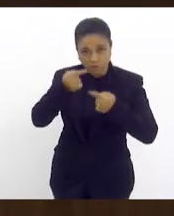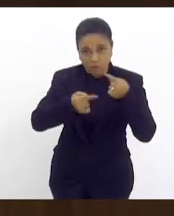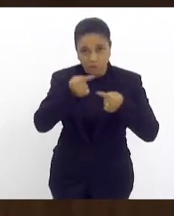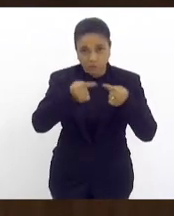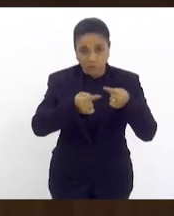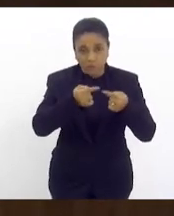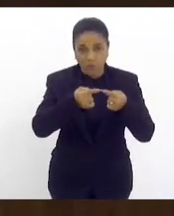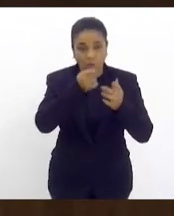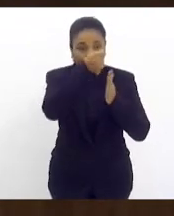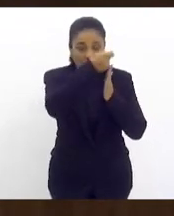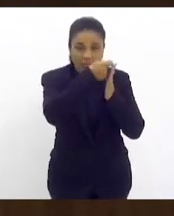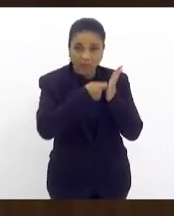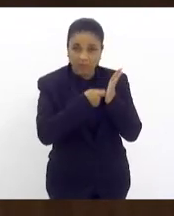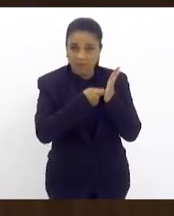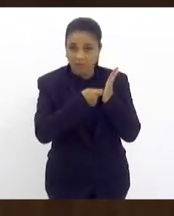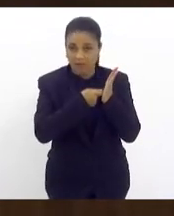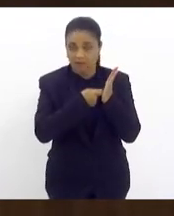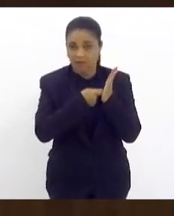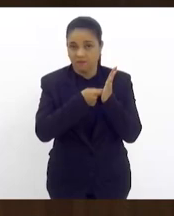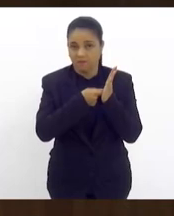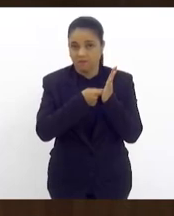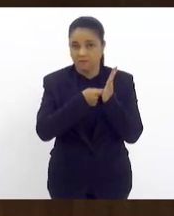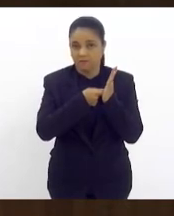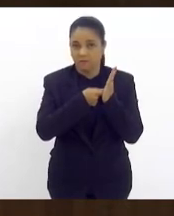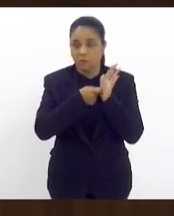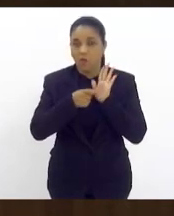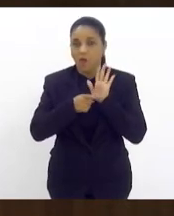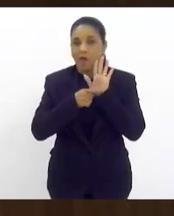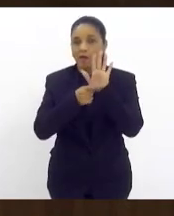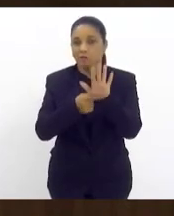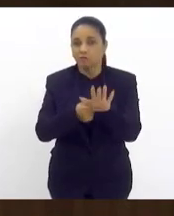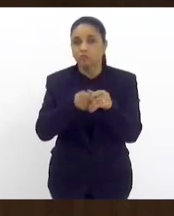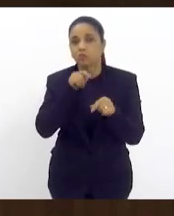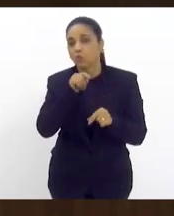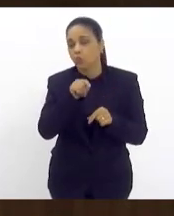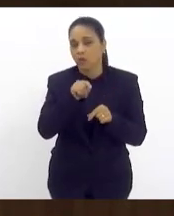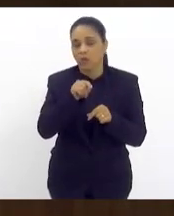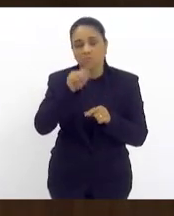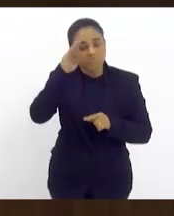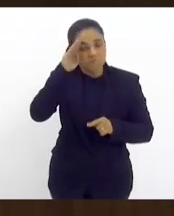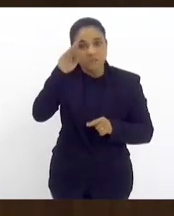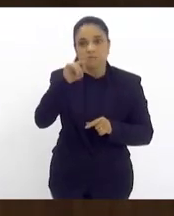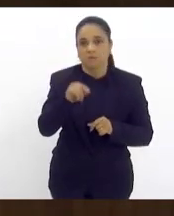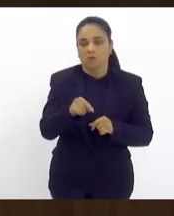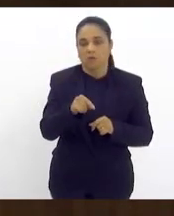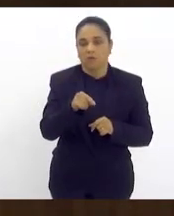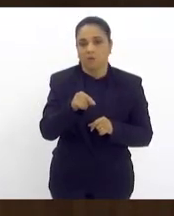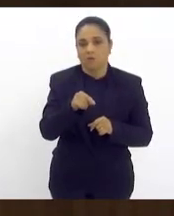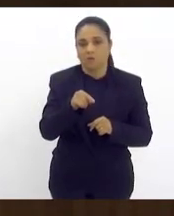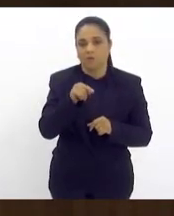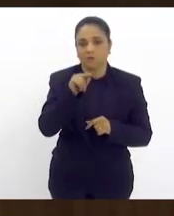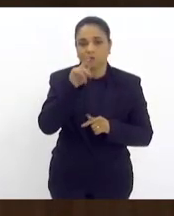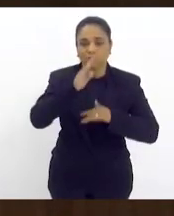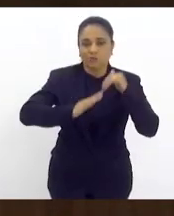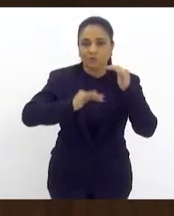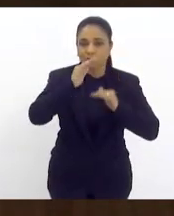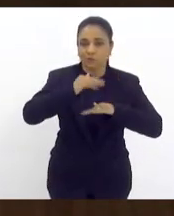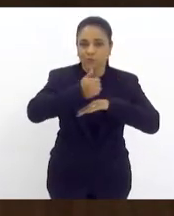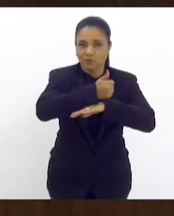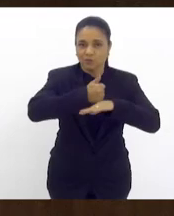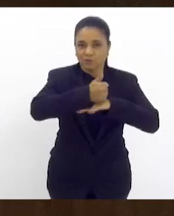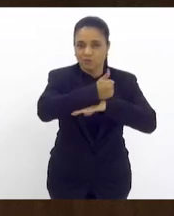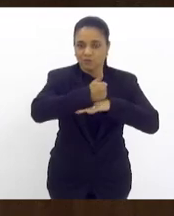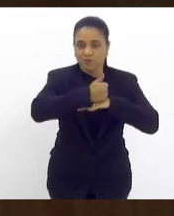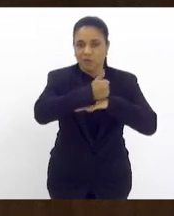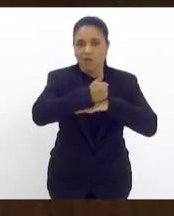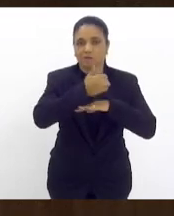esse texto teve a colaboração fundamental dos profissionais da área